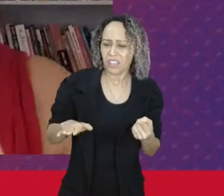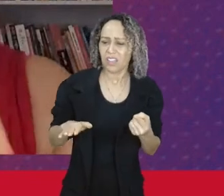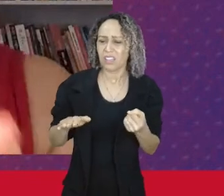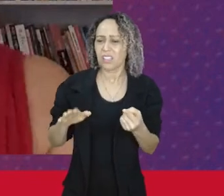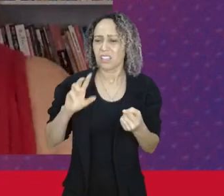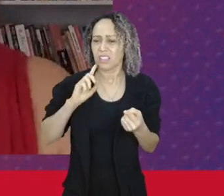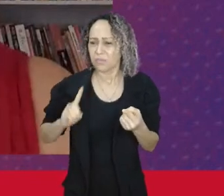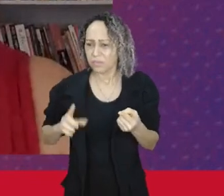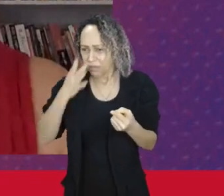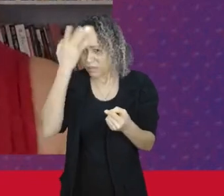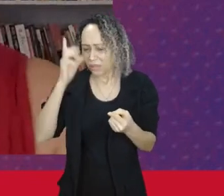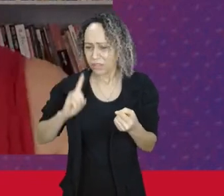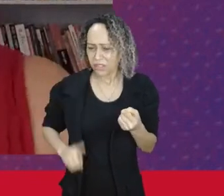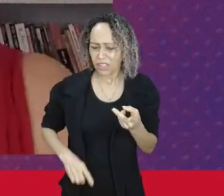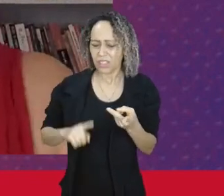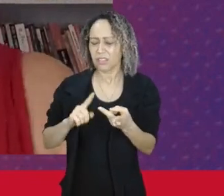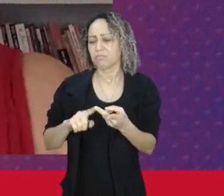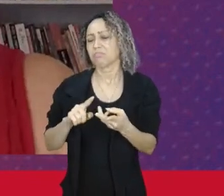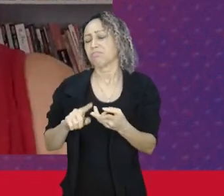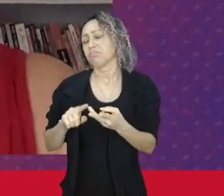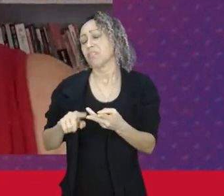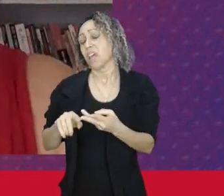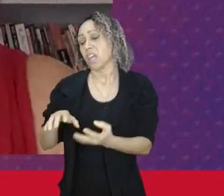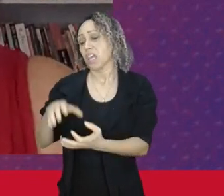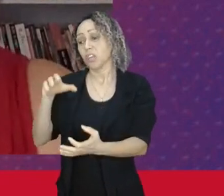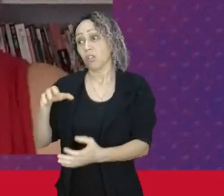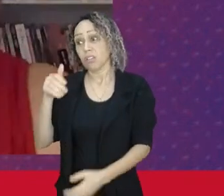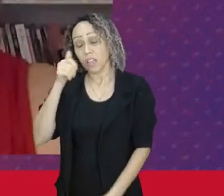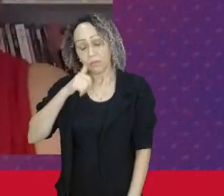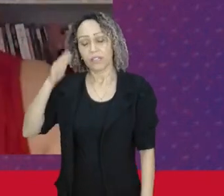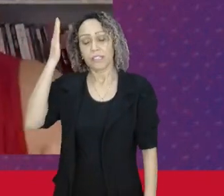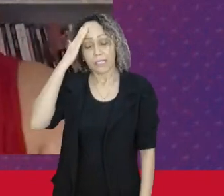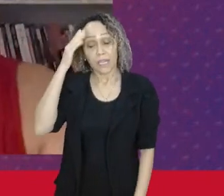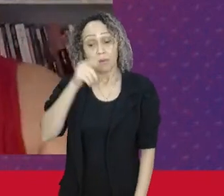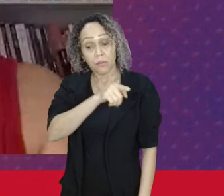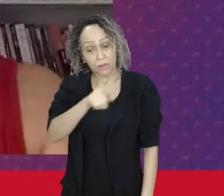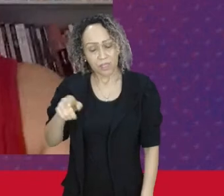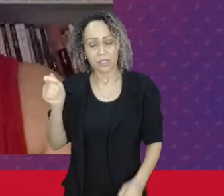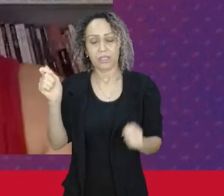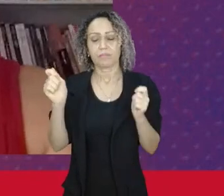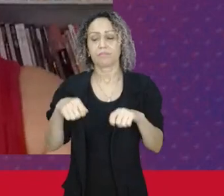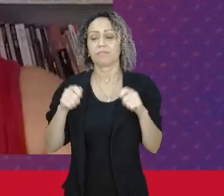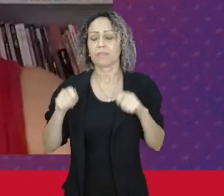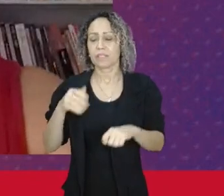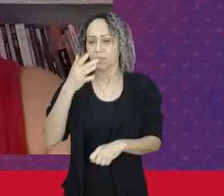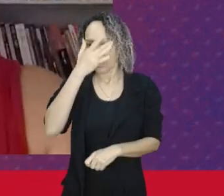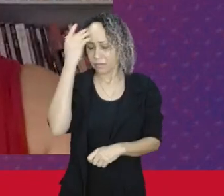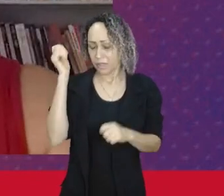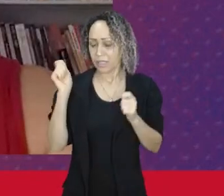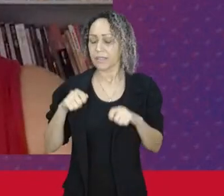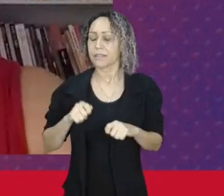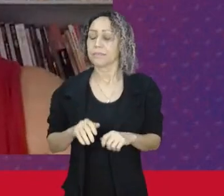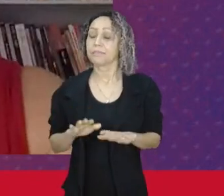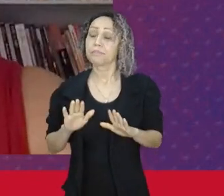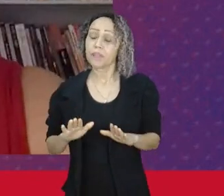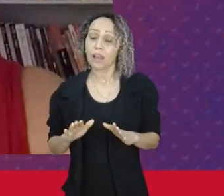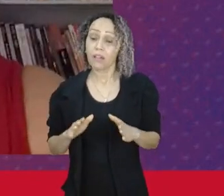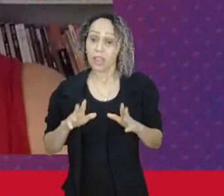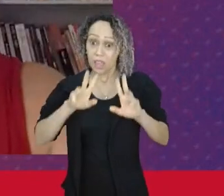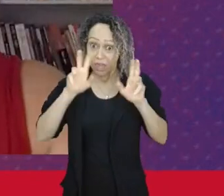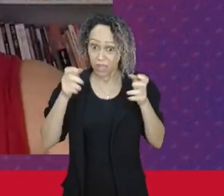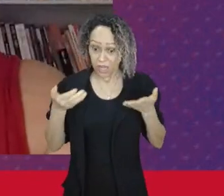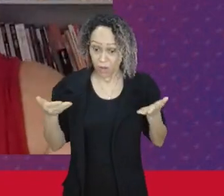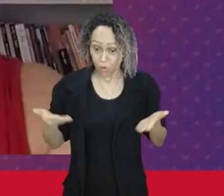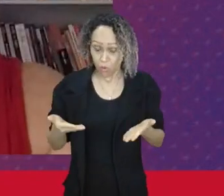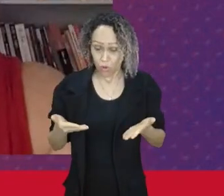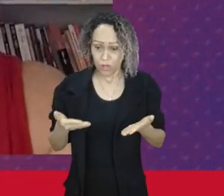Então, elas sabem o que essas pessoas precisam. Então, era isso que eu tinha hoje para apresentar para